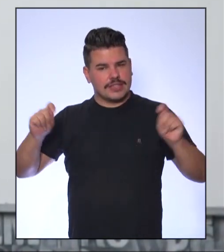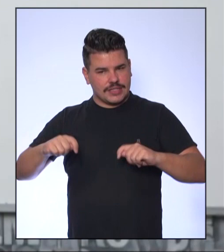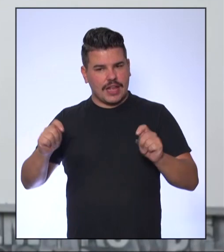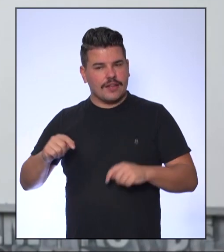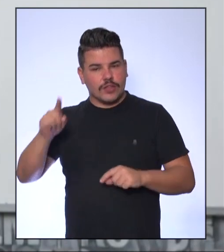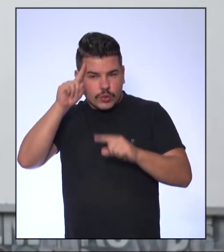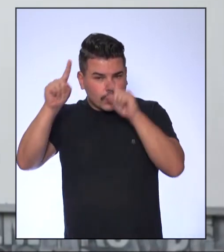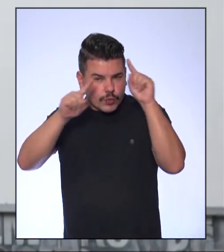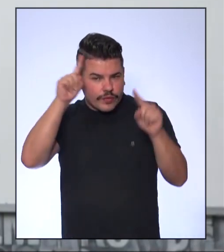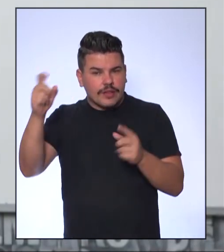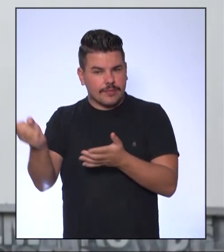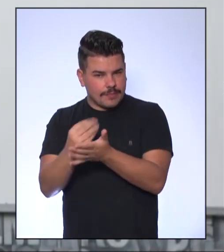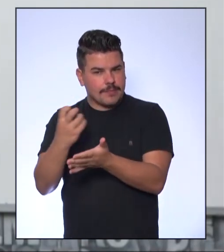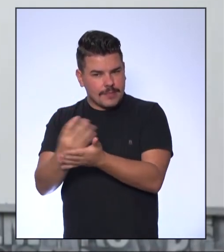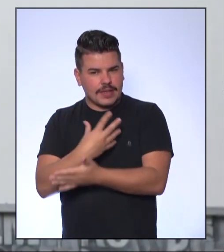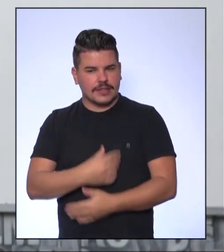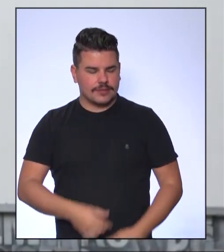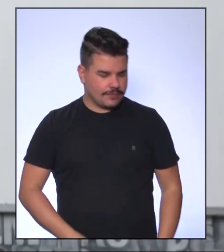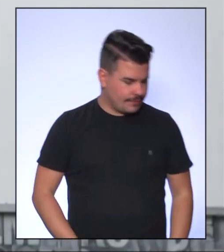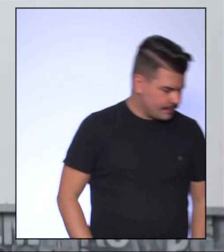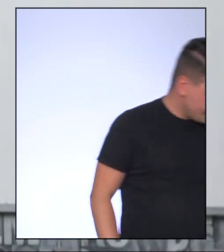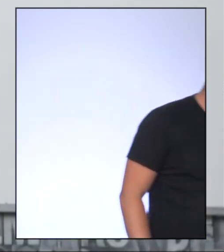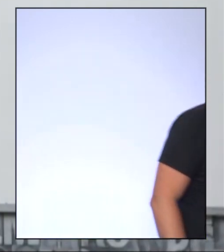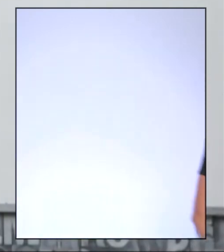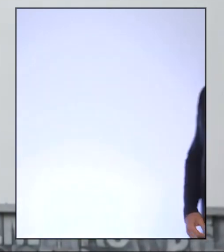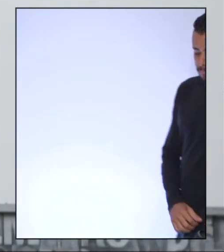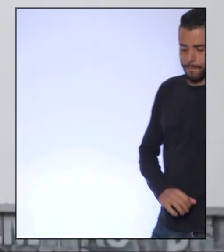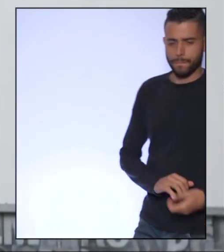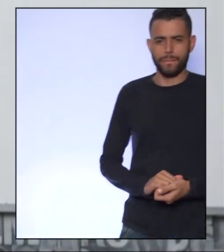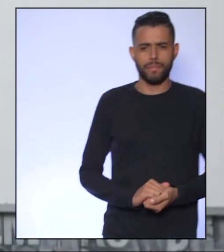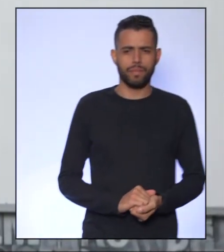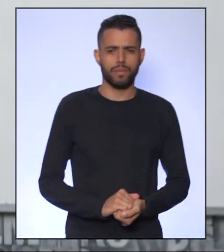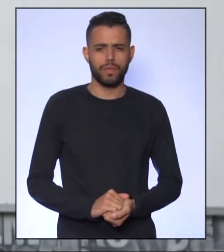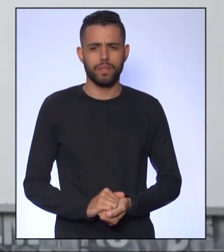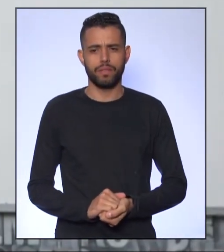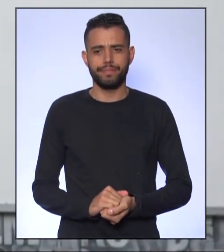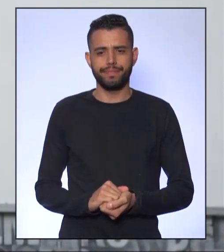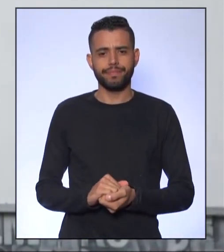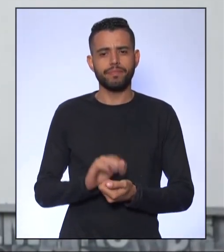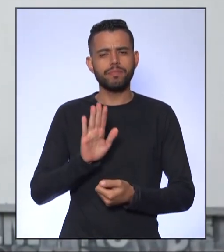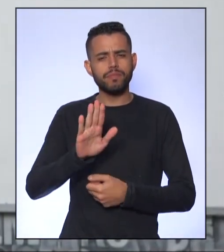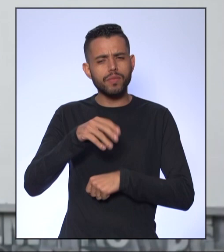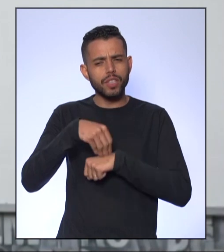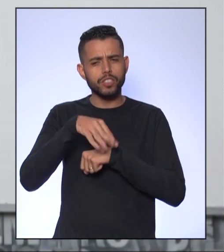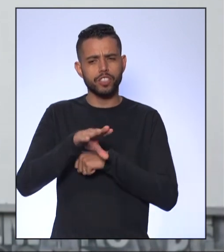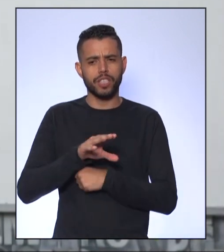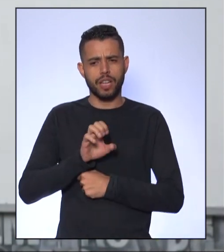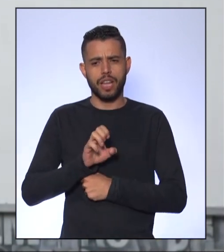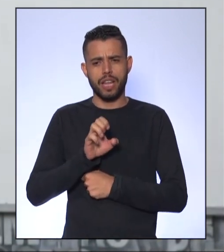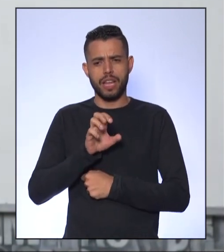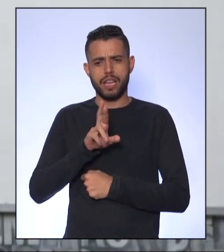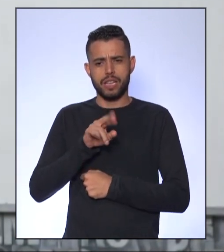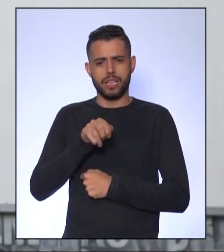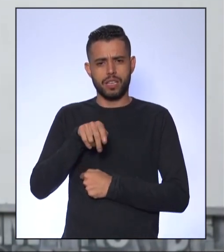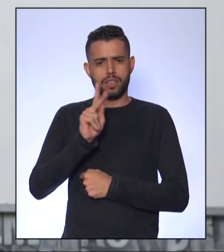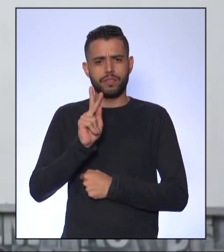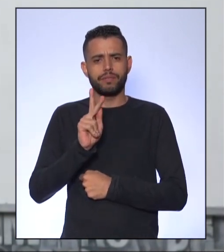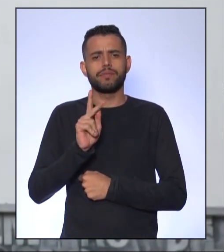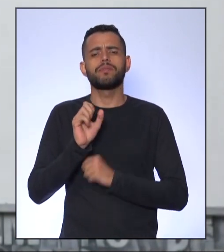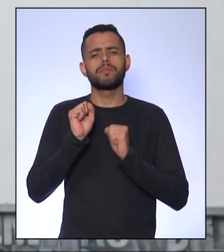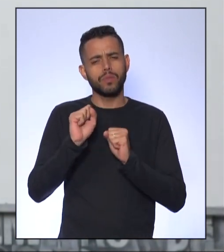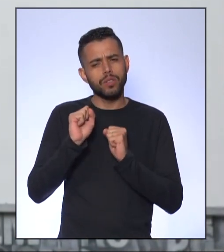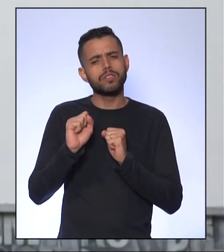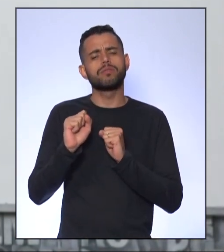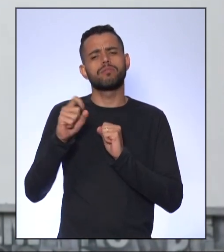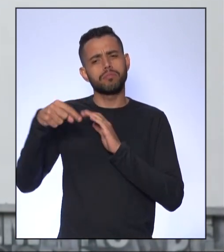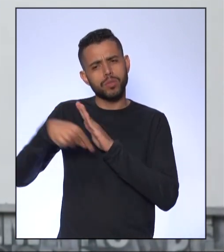alguma dúvida aqui. Qualquer coisa, né? Só uma dica, Vitor Luiz. Vitor Luiz não, o Eric. Pode me procurar no Pergunta pro Heitor, manda lá que eu vou te